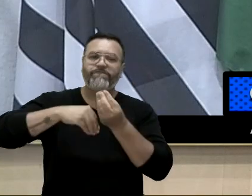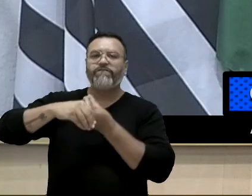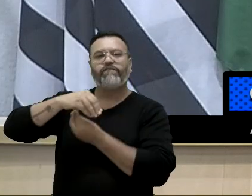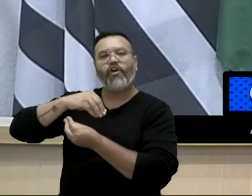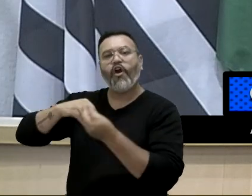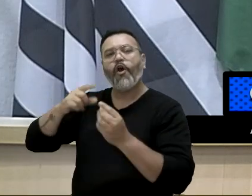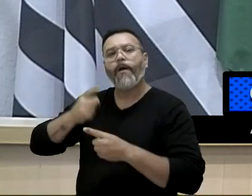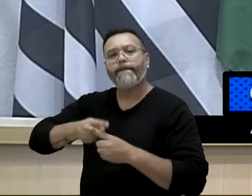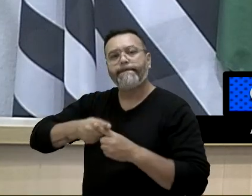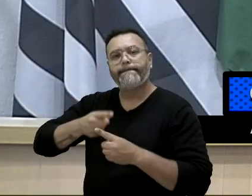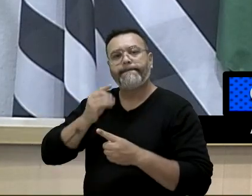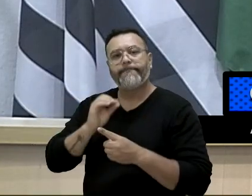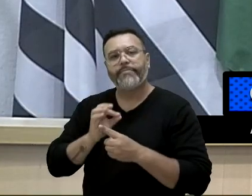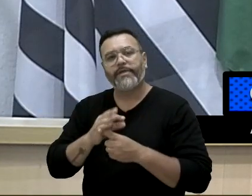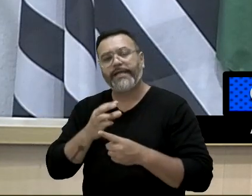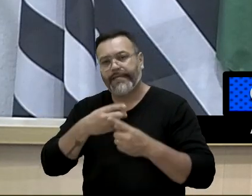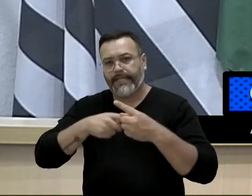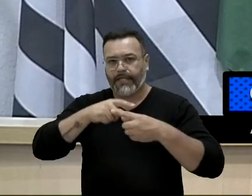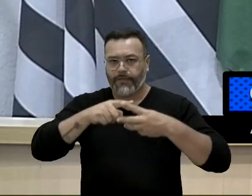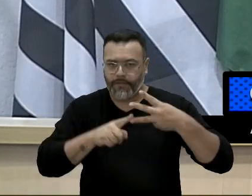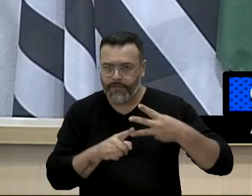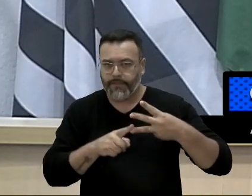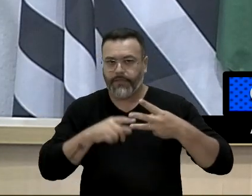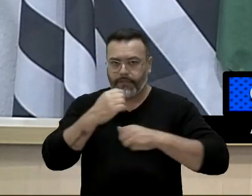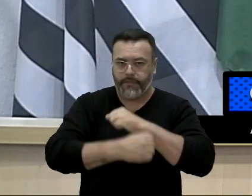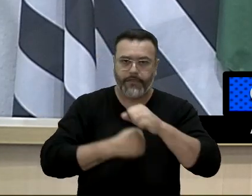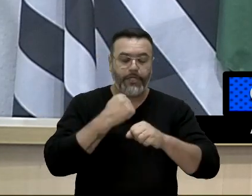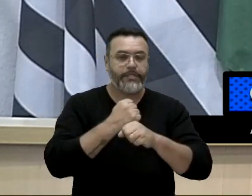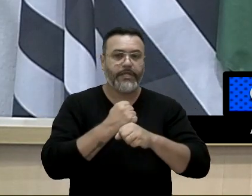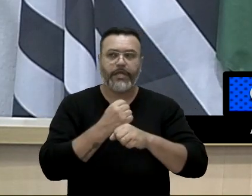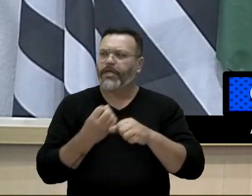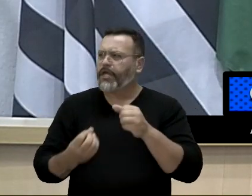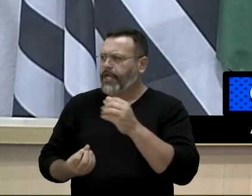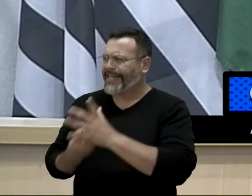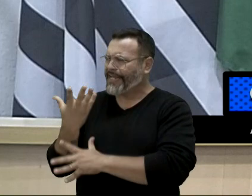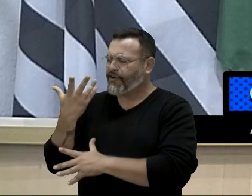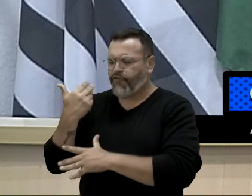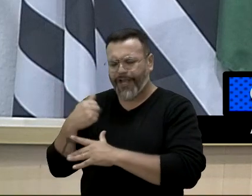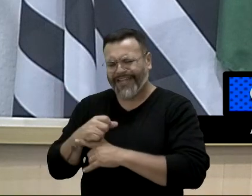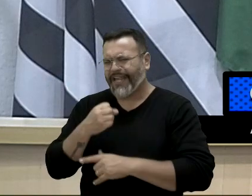porque a campanha, ela está no seu terceiro ano, ela nasceu em 2020,